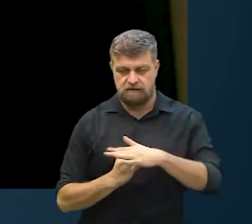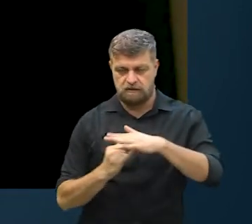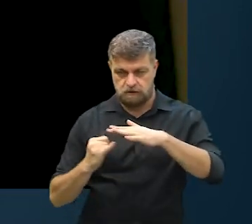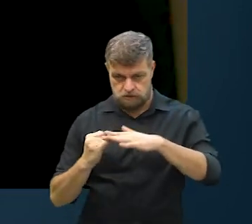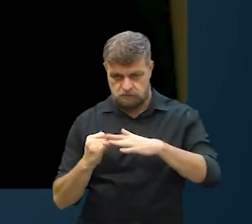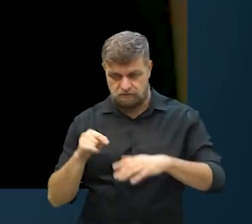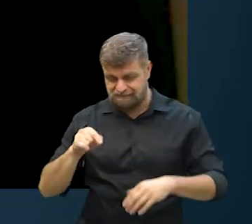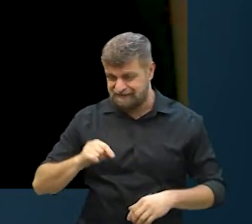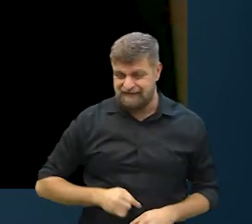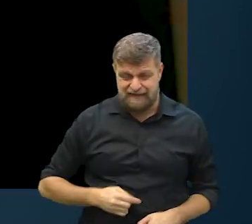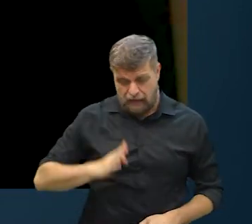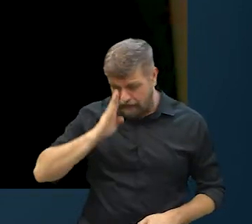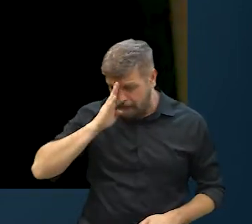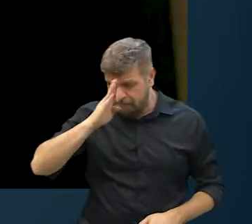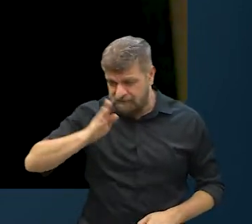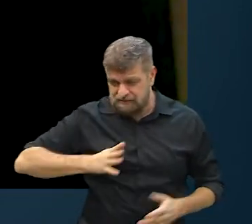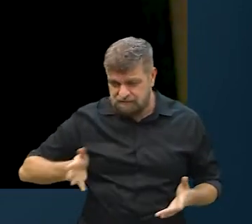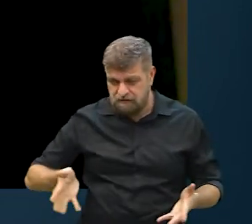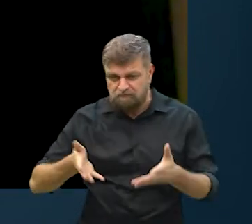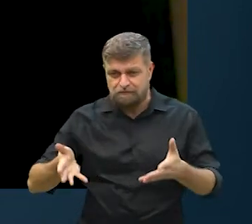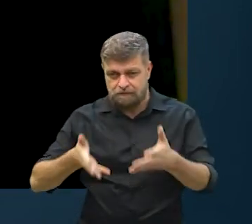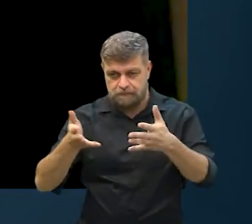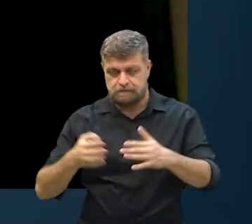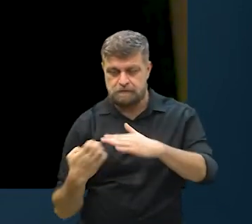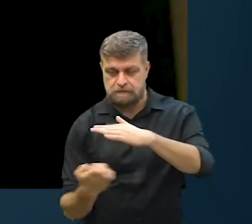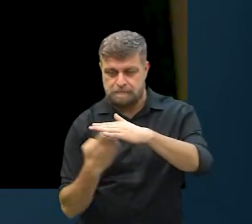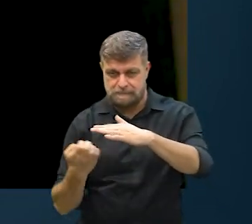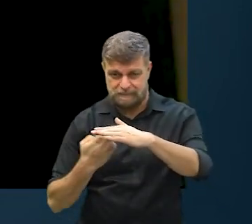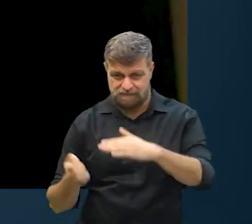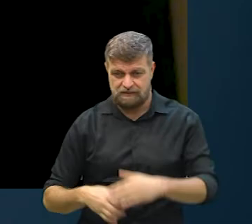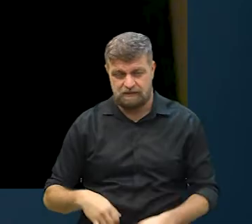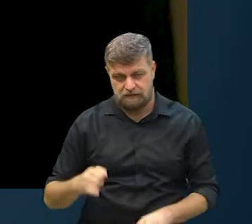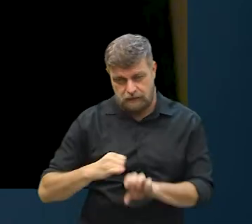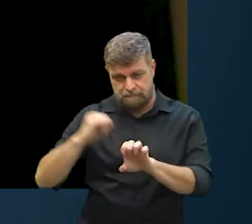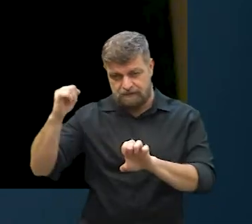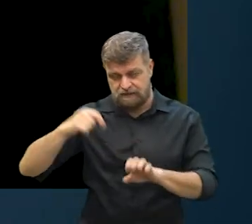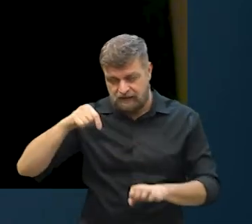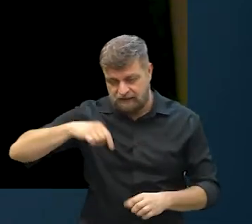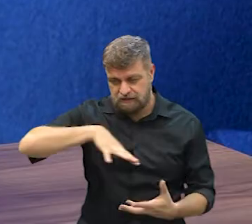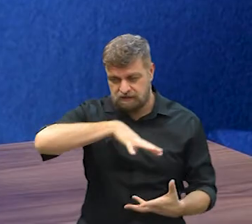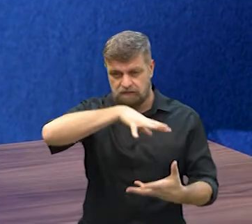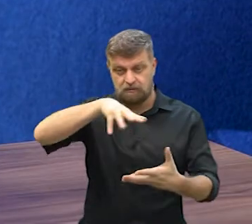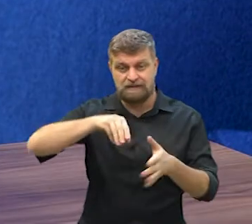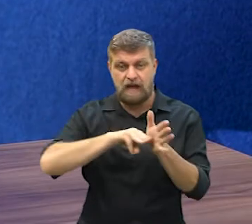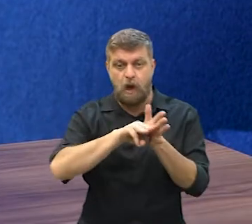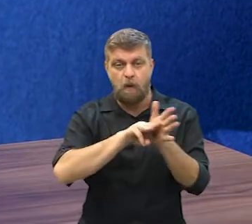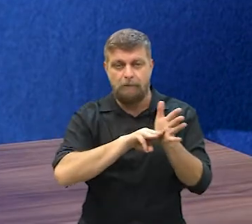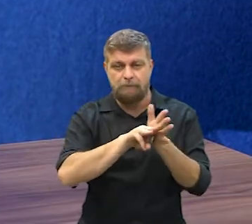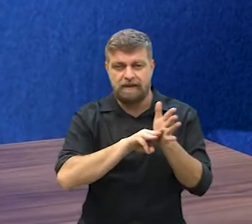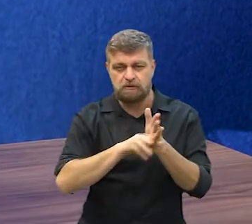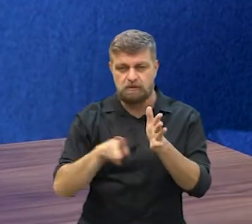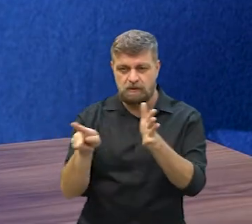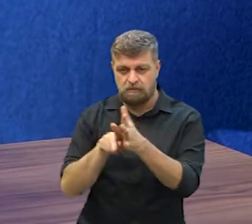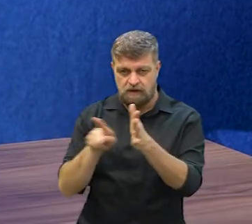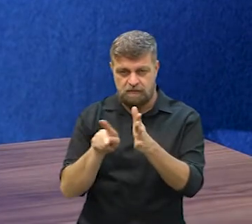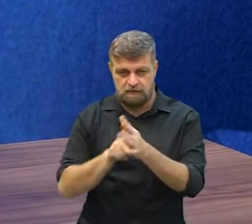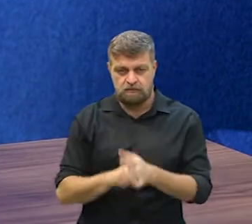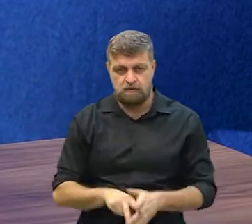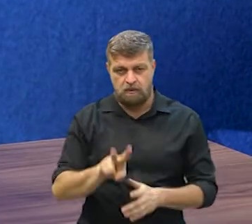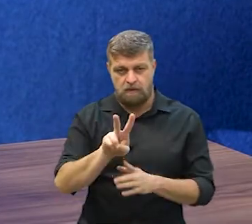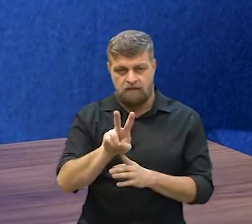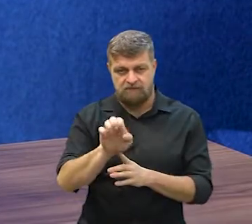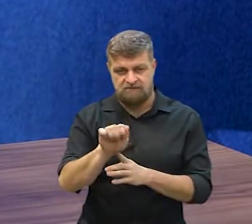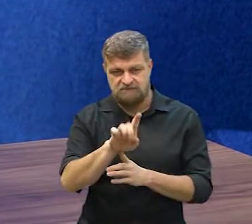Founder Institute, que é a maior aceleradora em early stage do mundo, né, que fica, o método é oriundo lá do